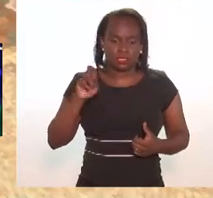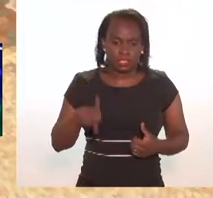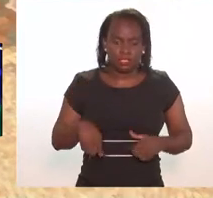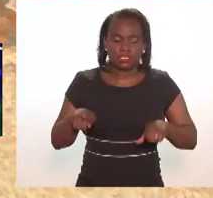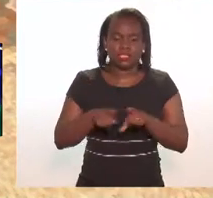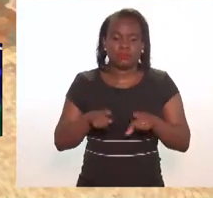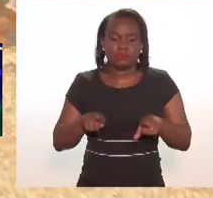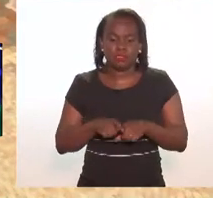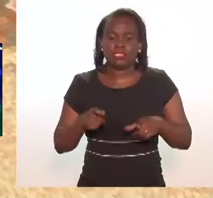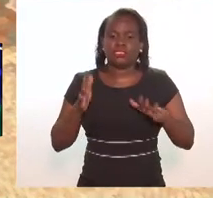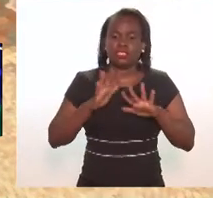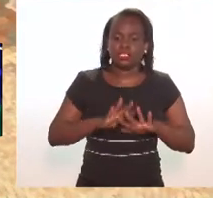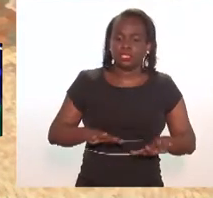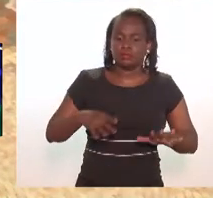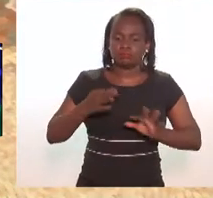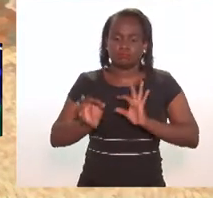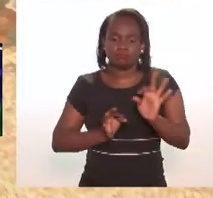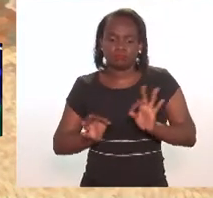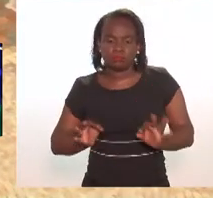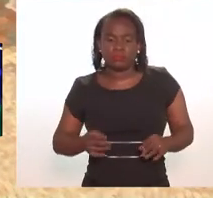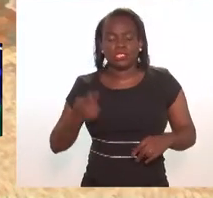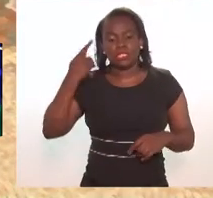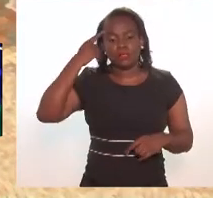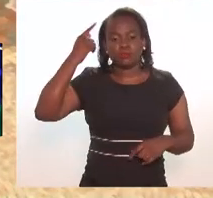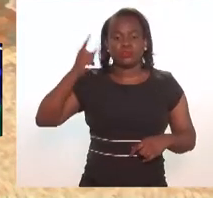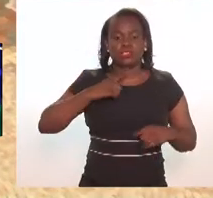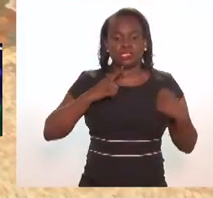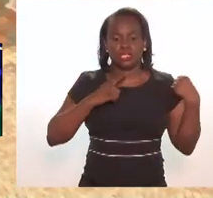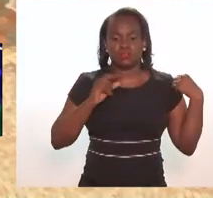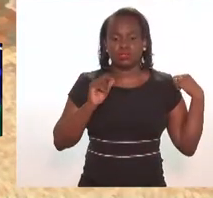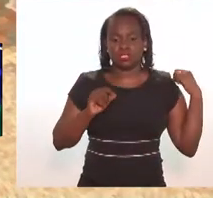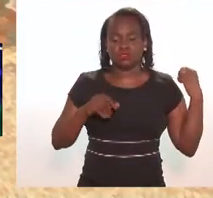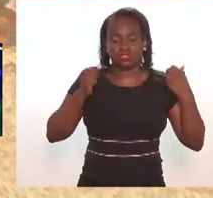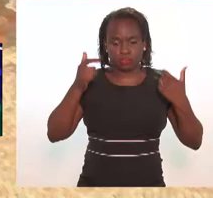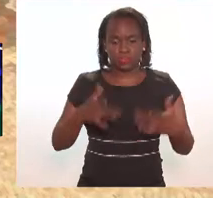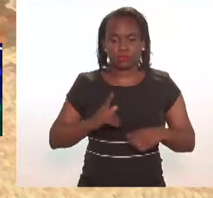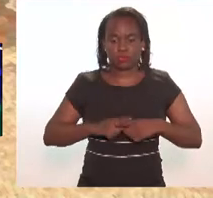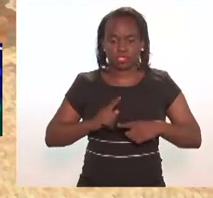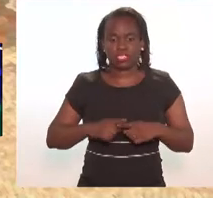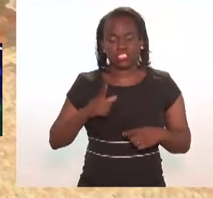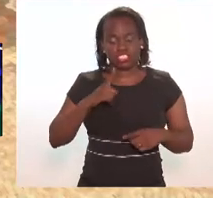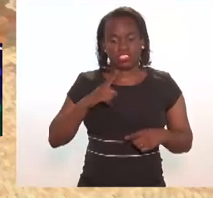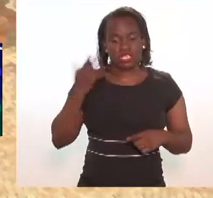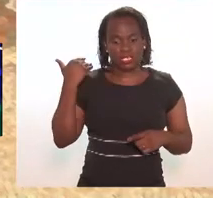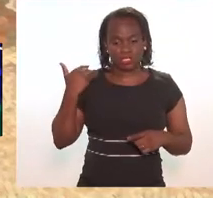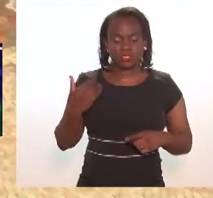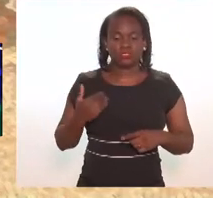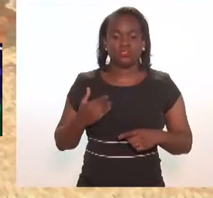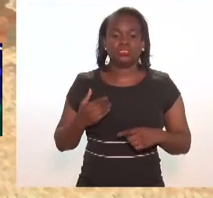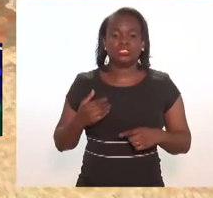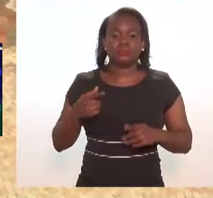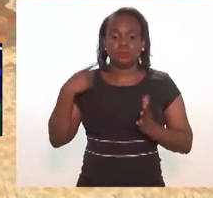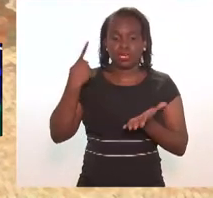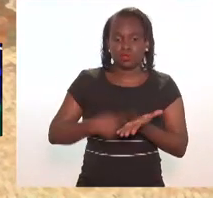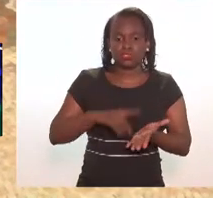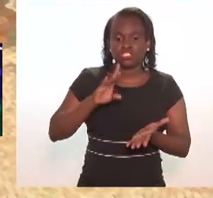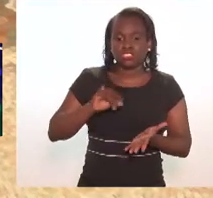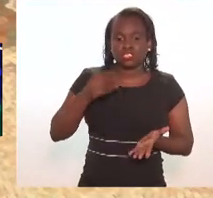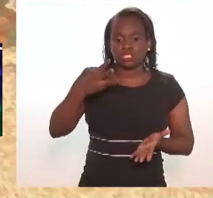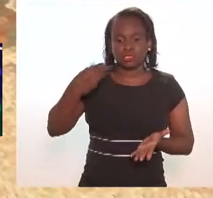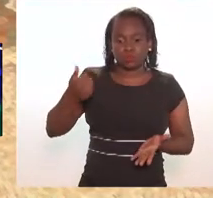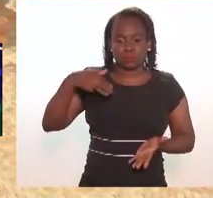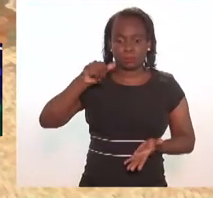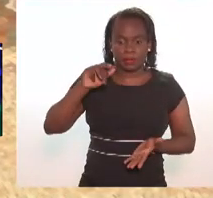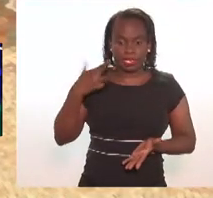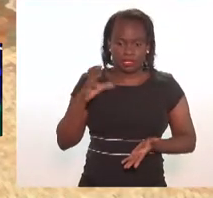dar celeridade a esse processo, lembrando que a gente tinha, e eu vou explicar depois o porquê do tinha, agendado para o dia 31 de